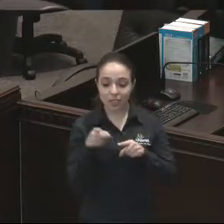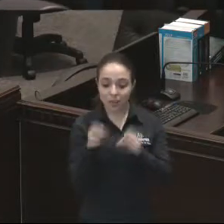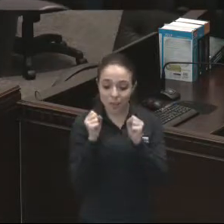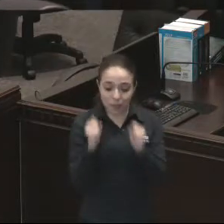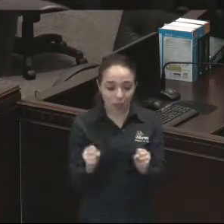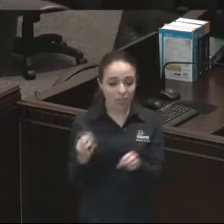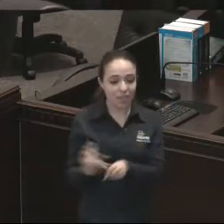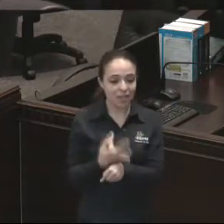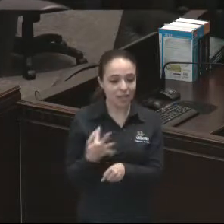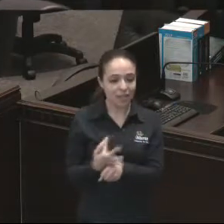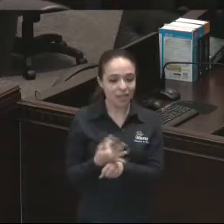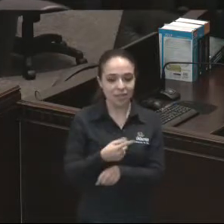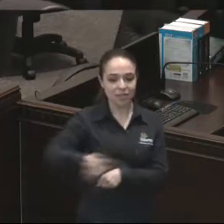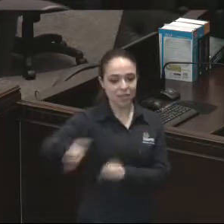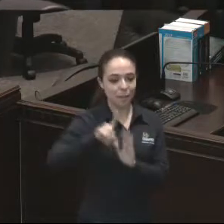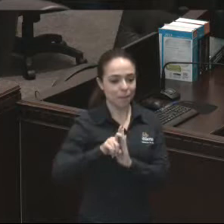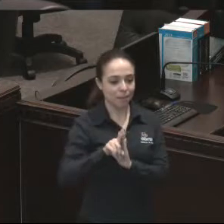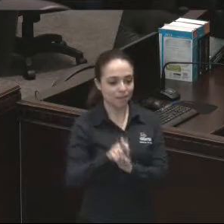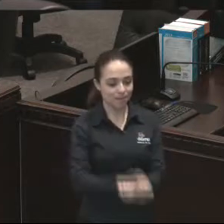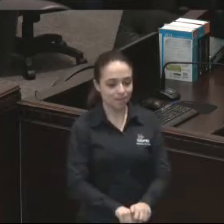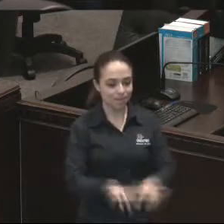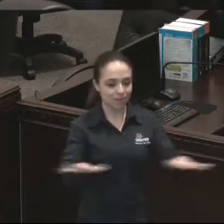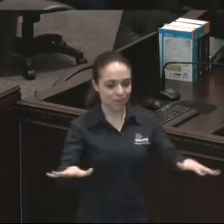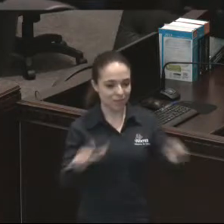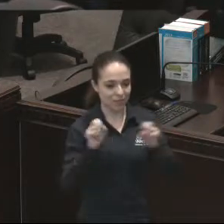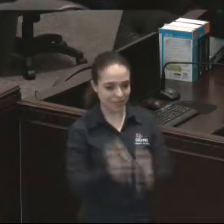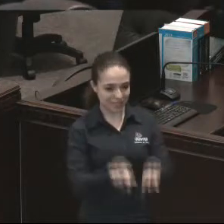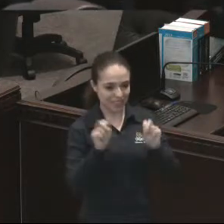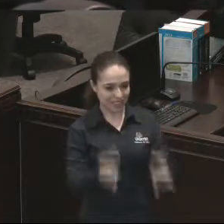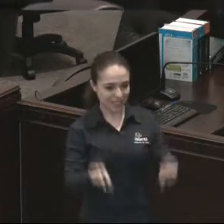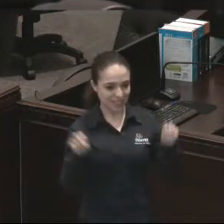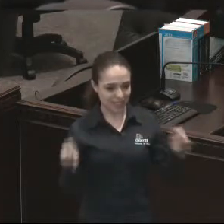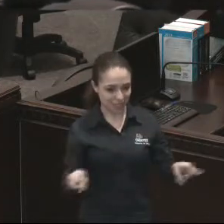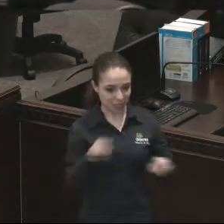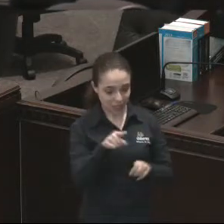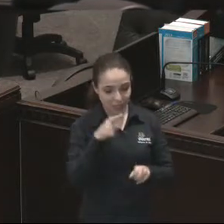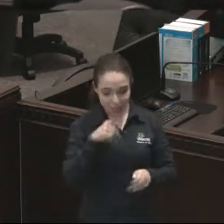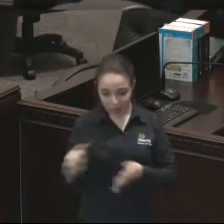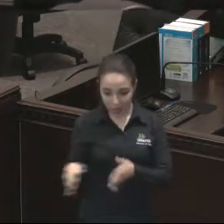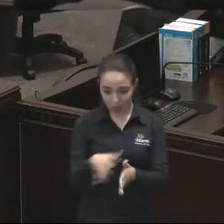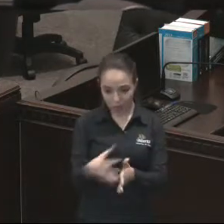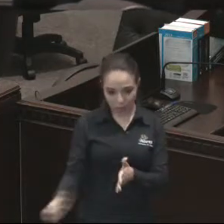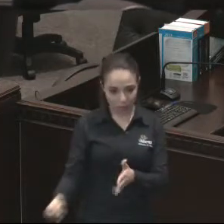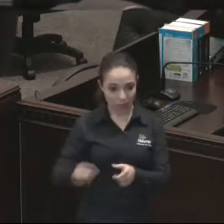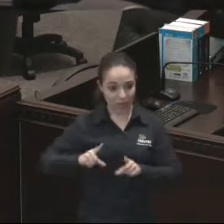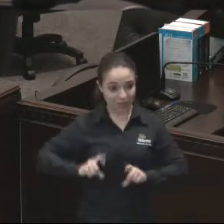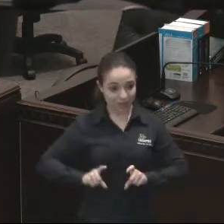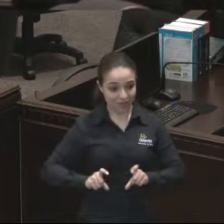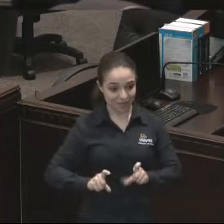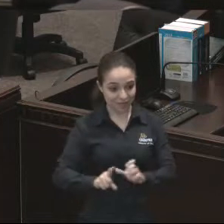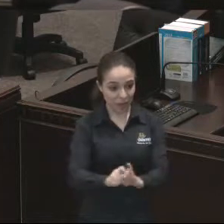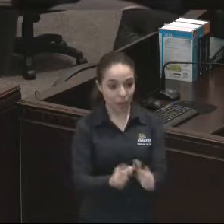de resistência das bactérias. Então você fica colocando antibiótico no rio, vai matando as bactérias que